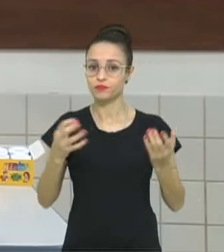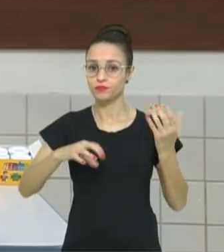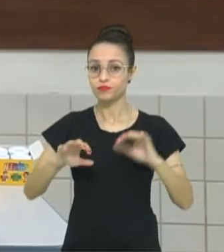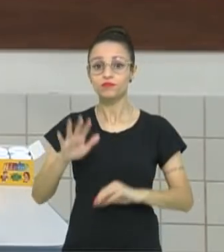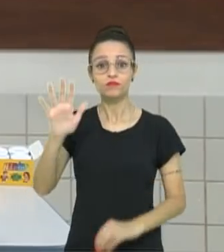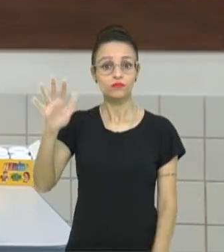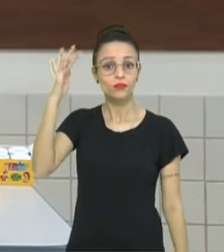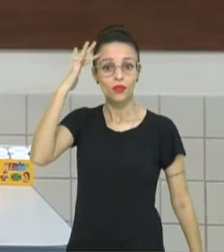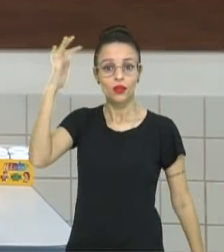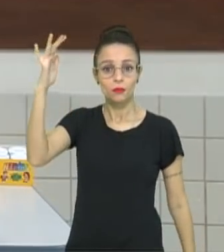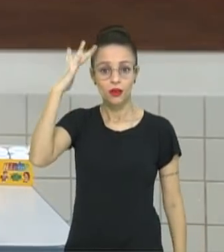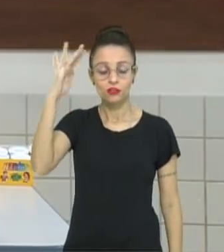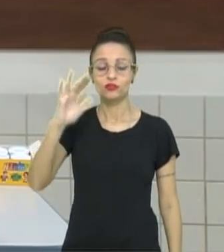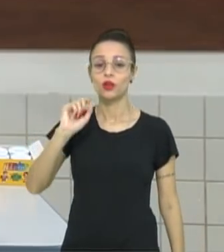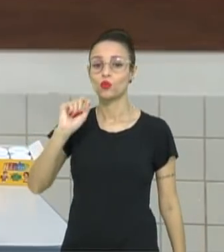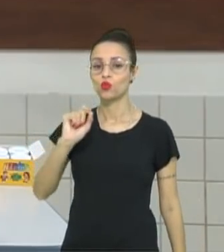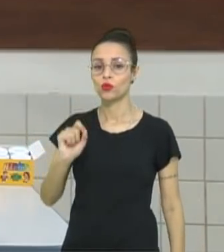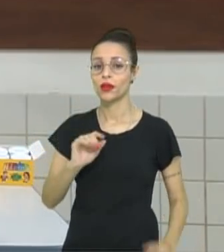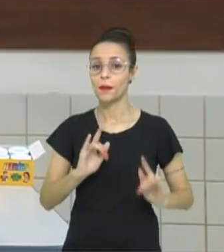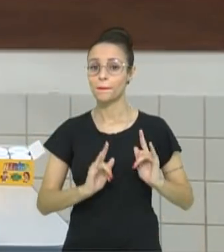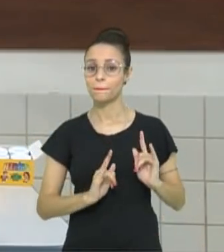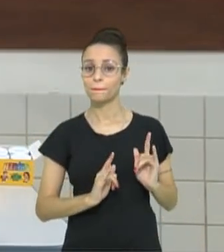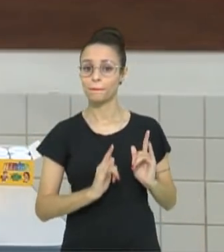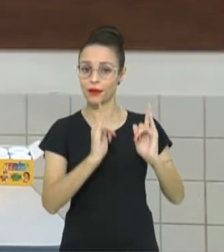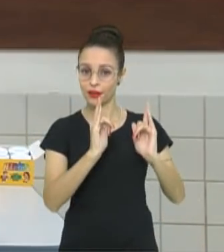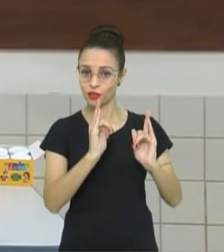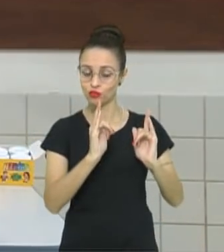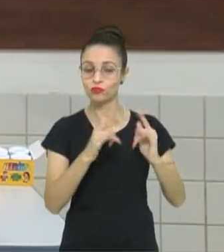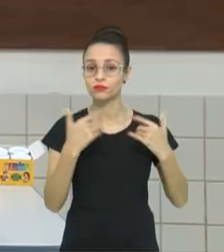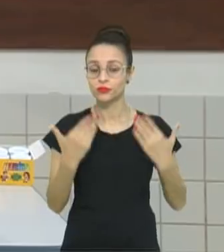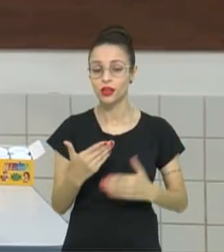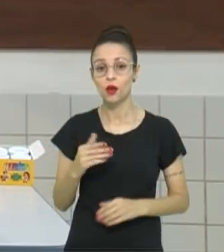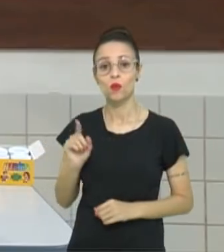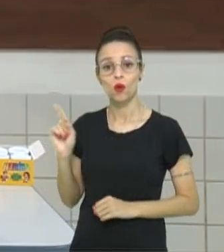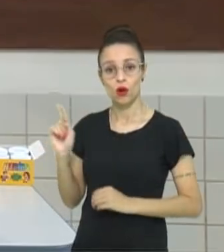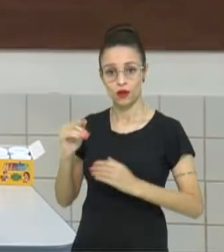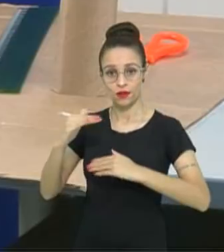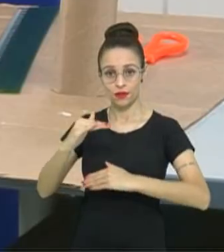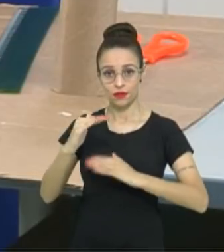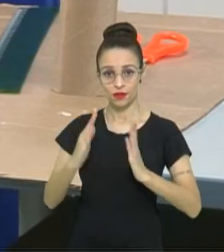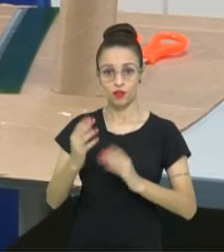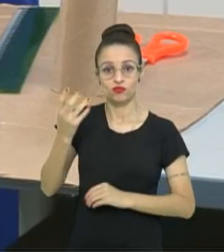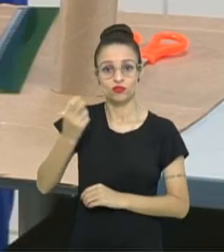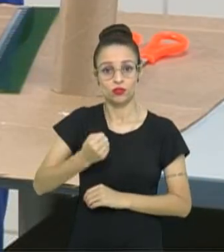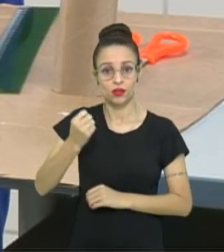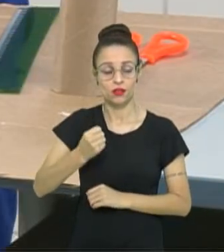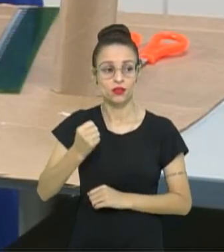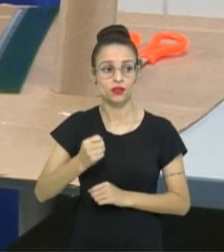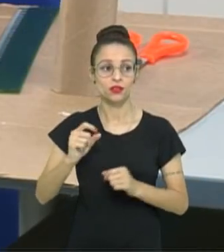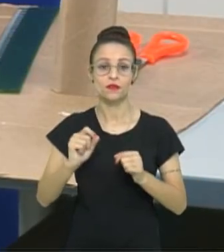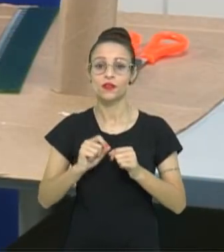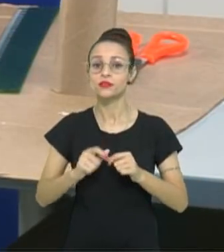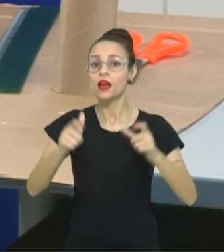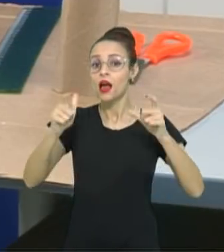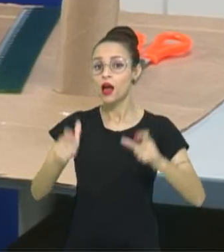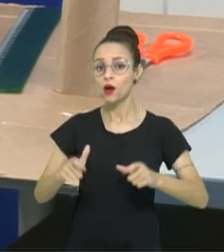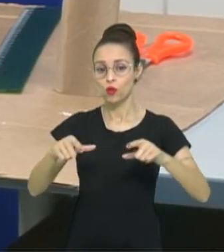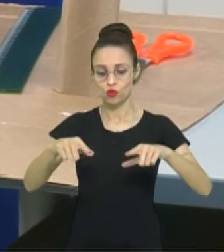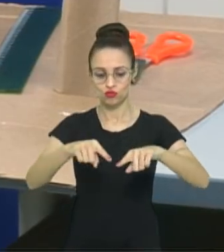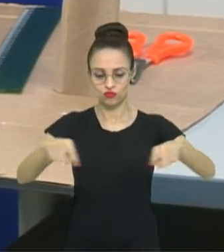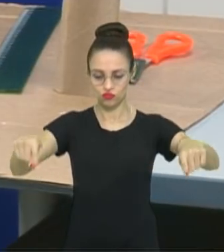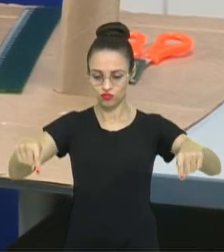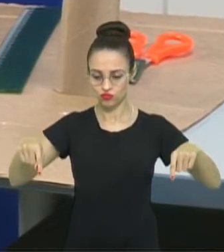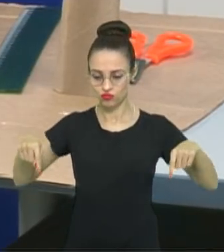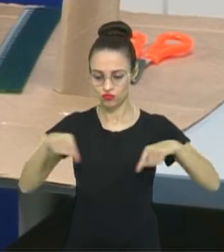vamos fazer em relação a um prédio. Então, nós vamos pegar a caixa do leite, né? E vamos já posicionar. A prof vai usar